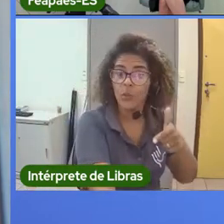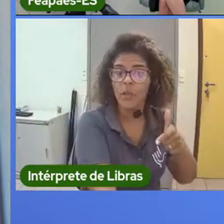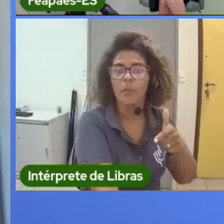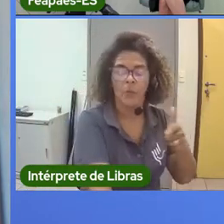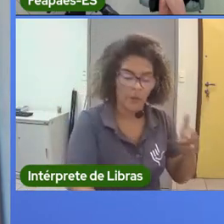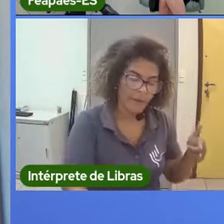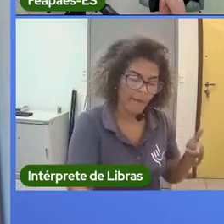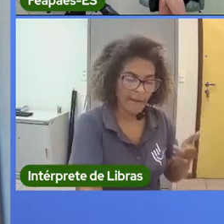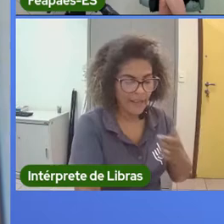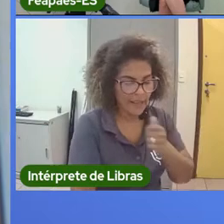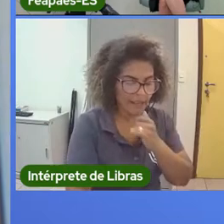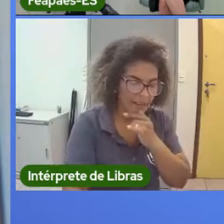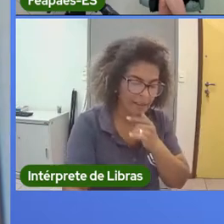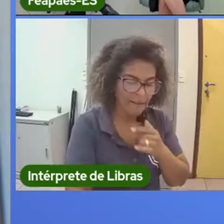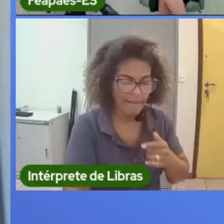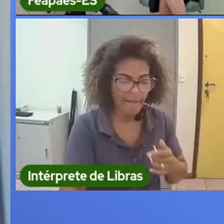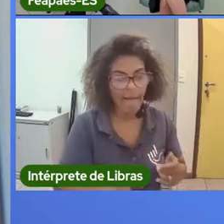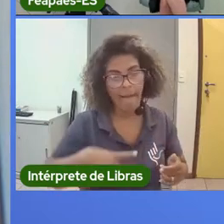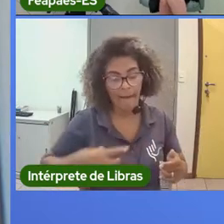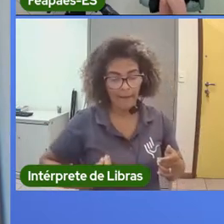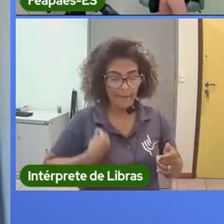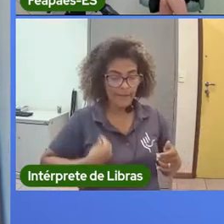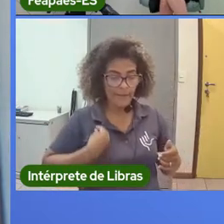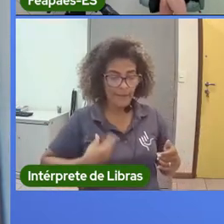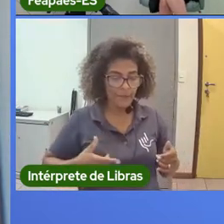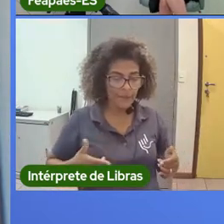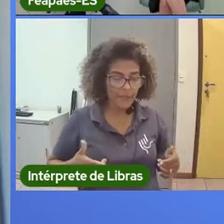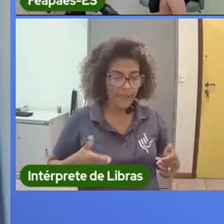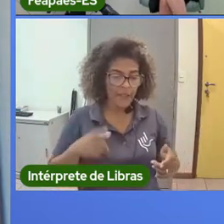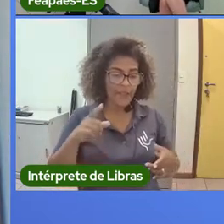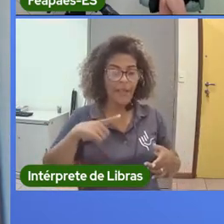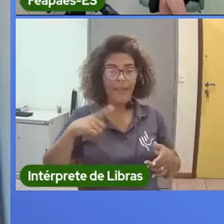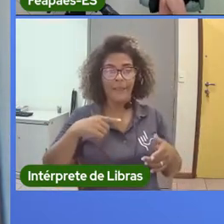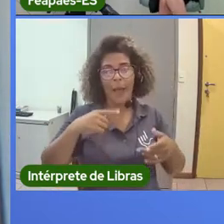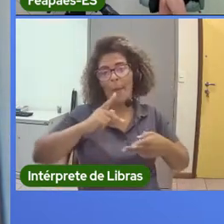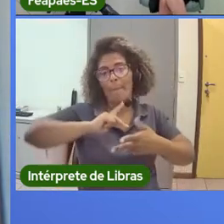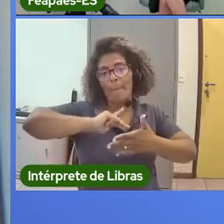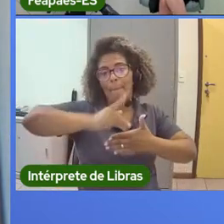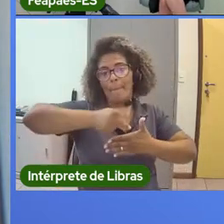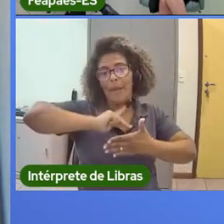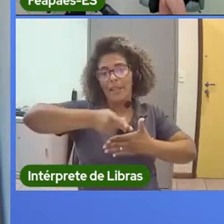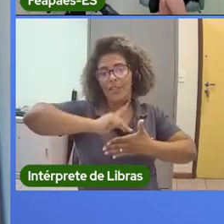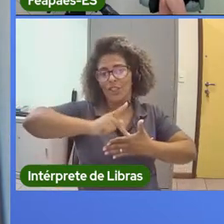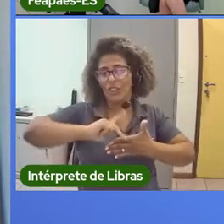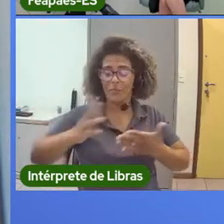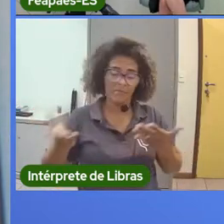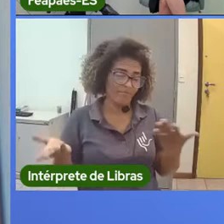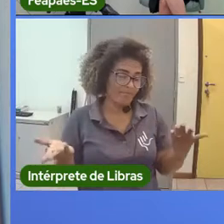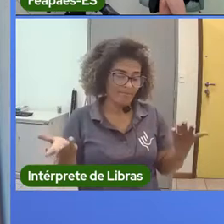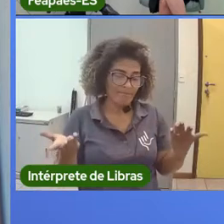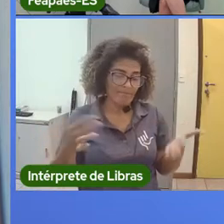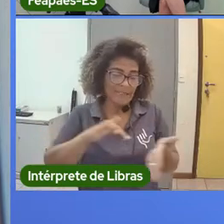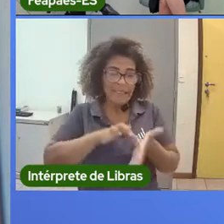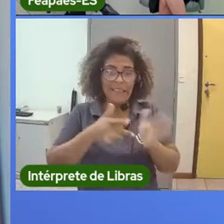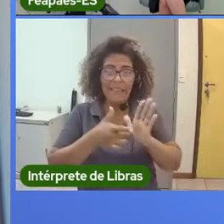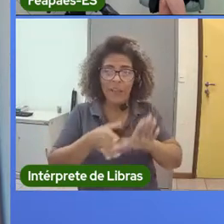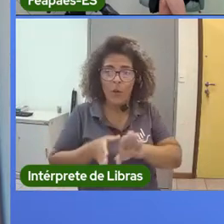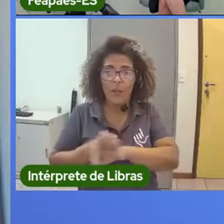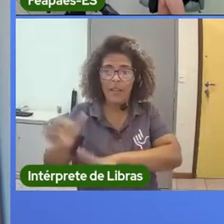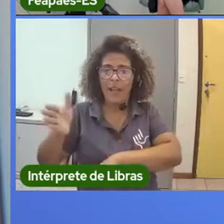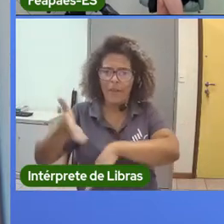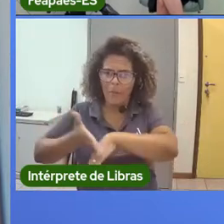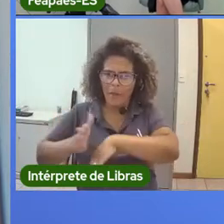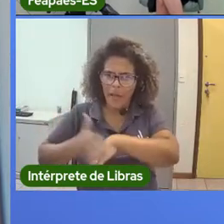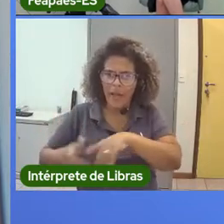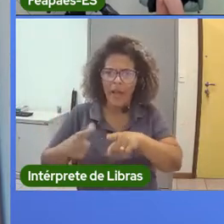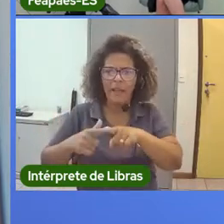ainda presente, né? Durante muito tempo isso foi um paradigma mais significativo, que orientava práticas, que